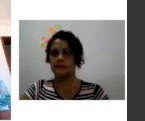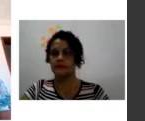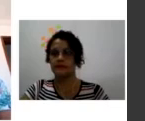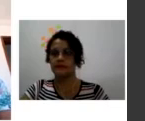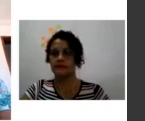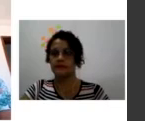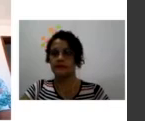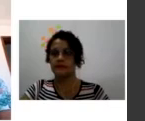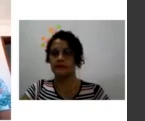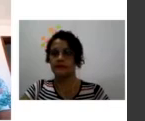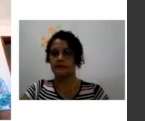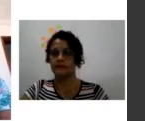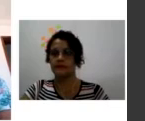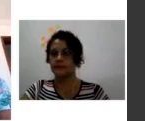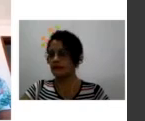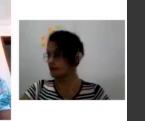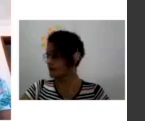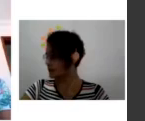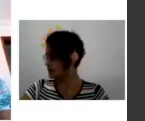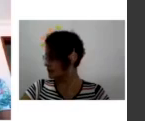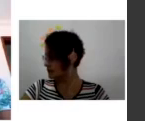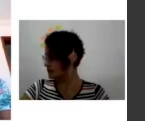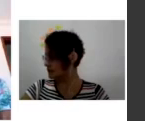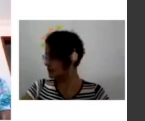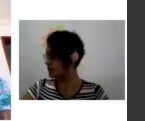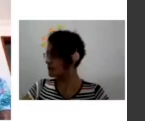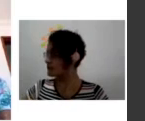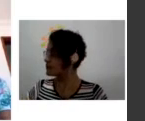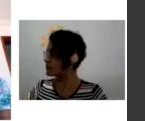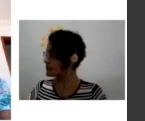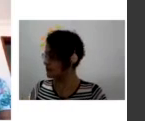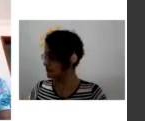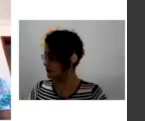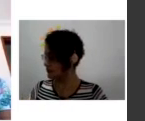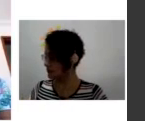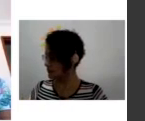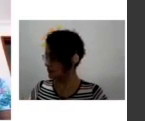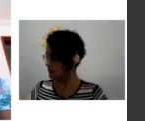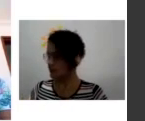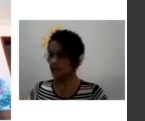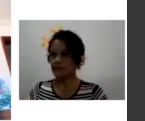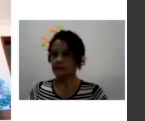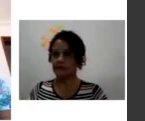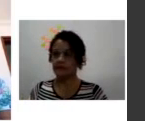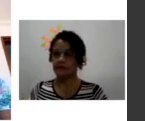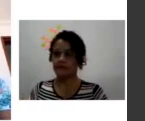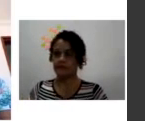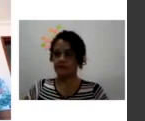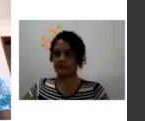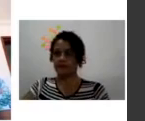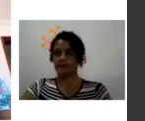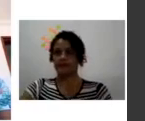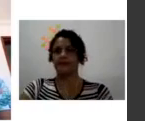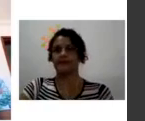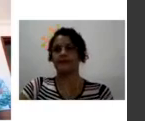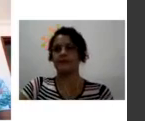frente, faz com que eles também criem uma perspectiva de dizer, olha, a universidade pública é algo